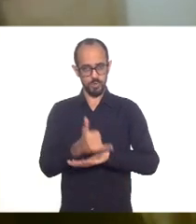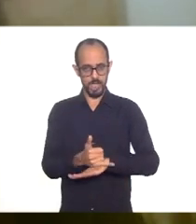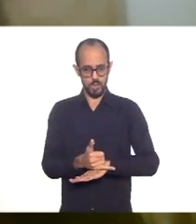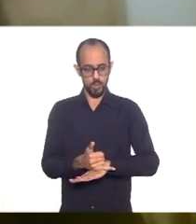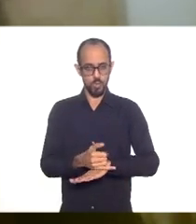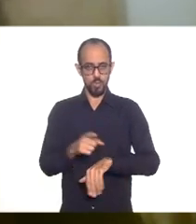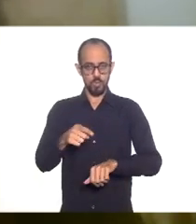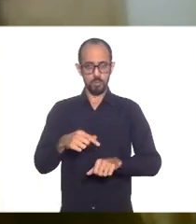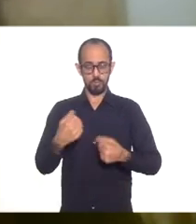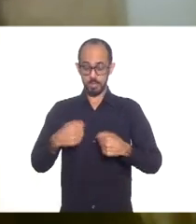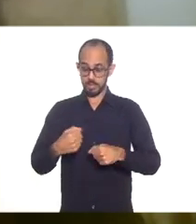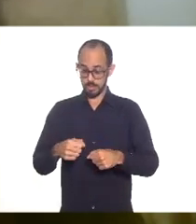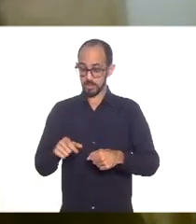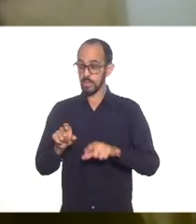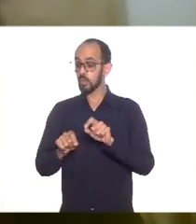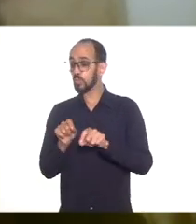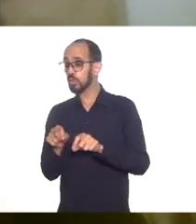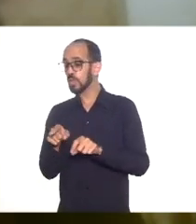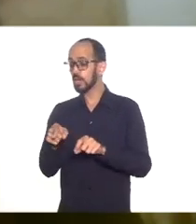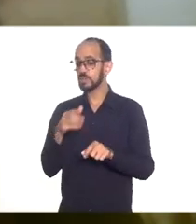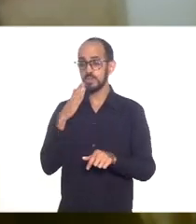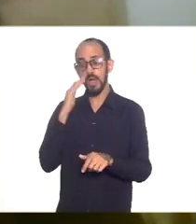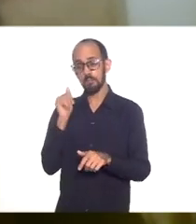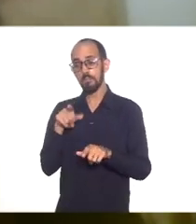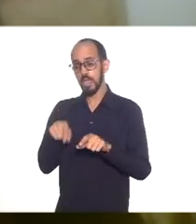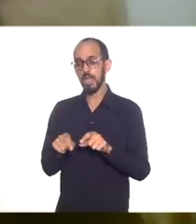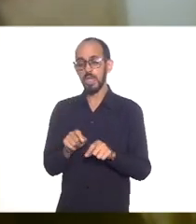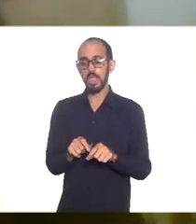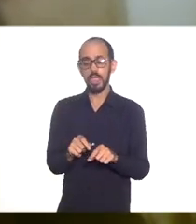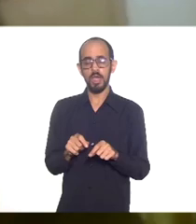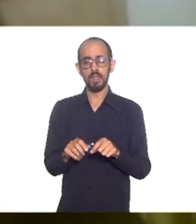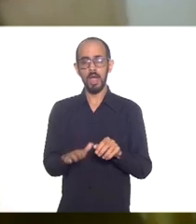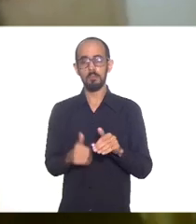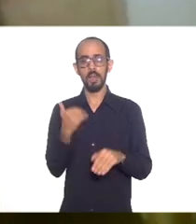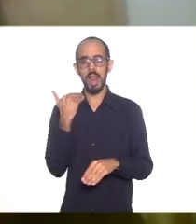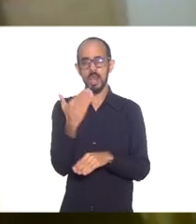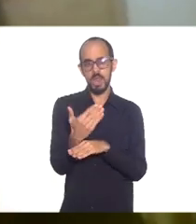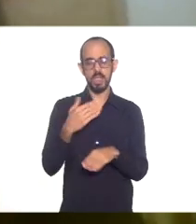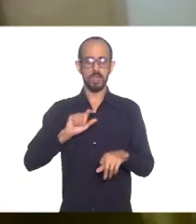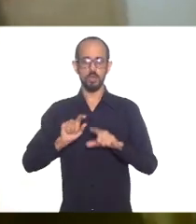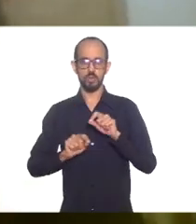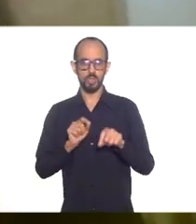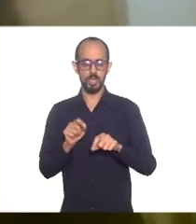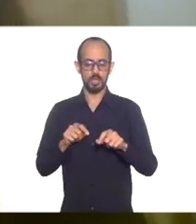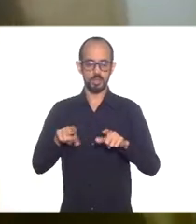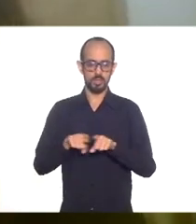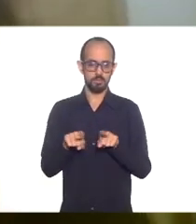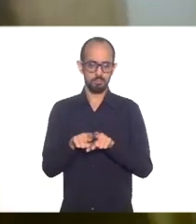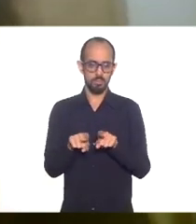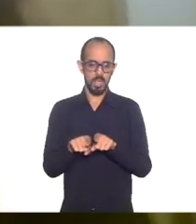ver o que elas precisam, é uma coisa que pode acontecer